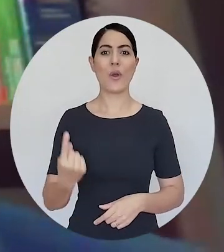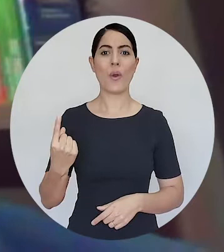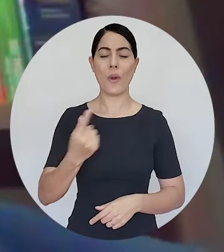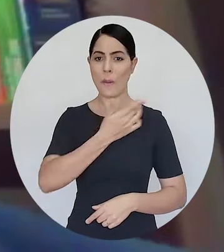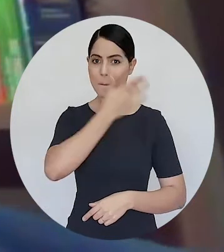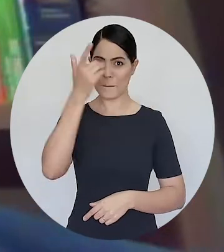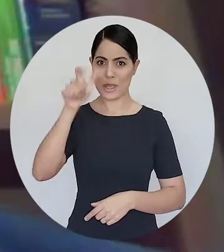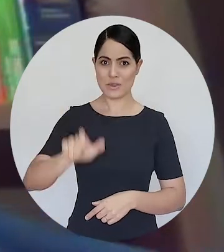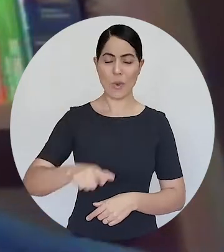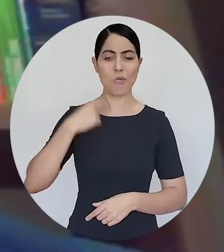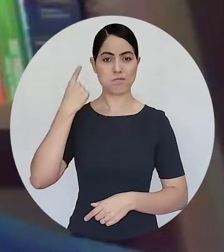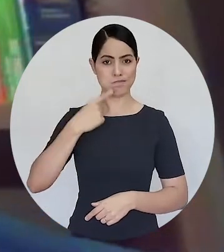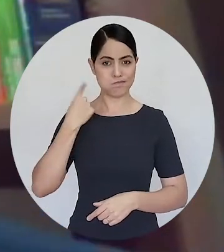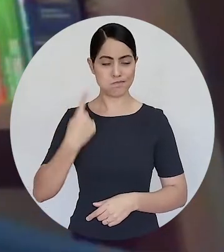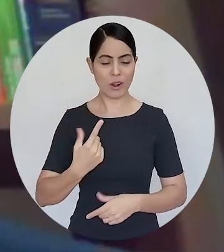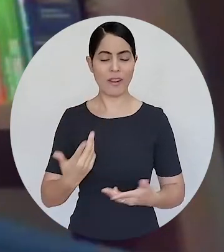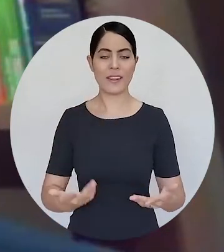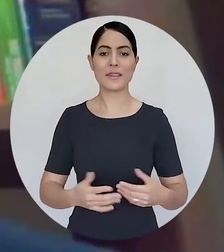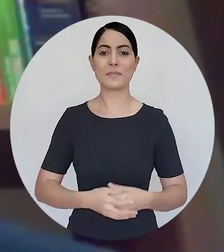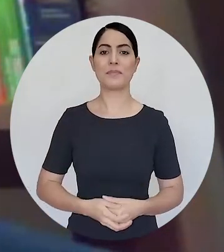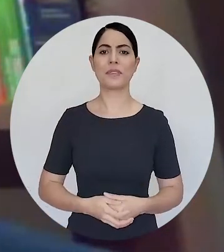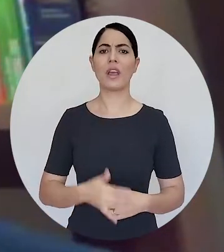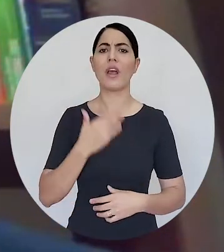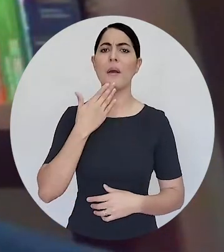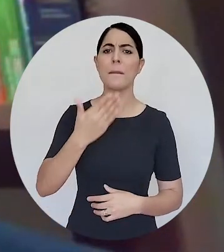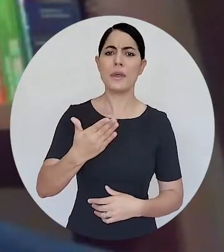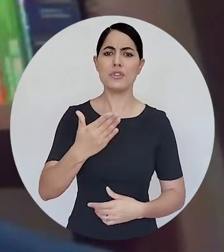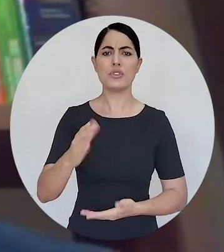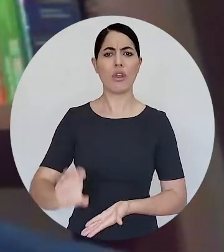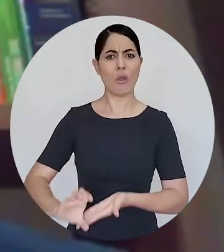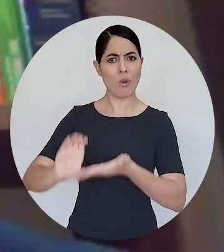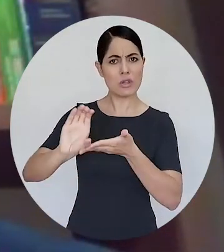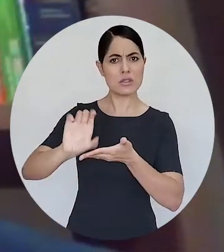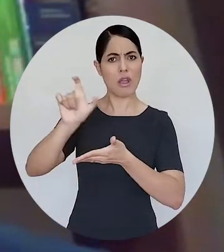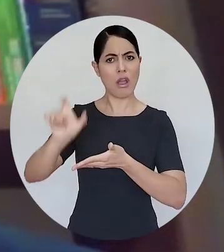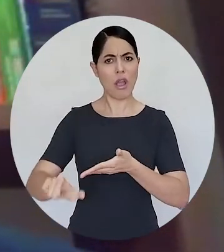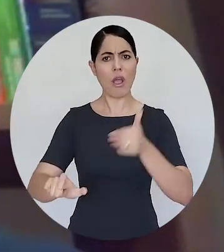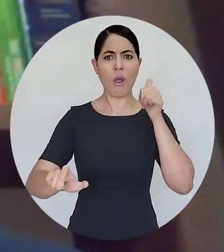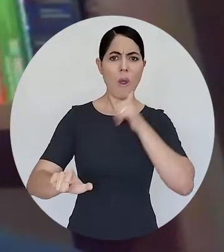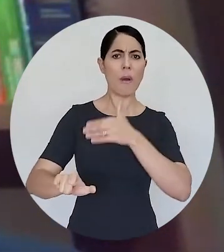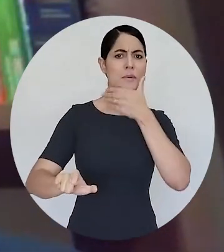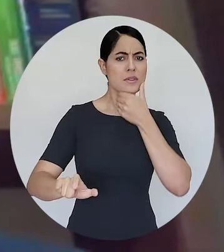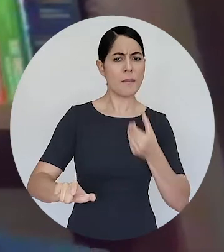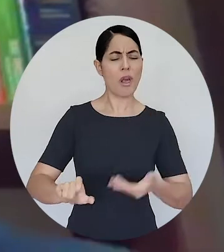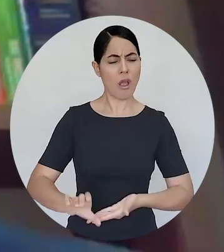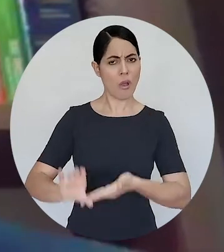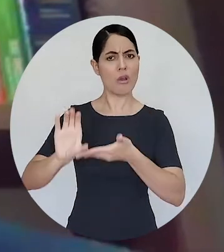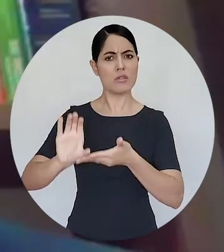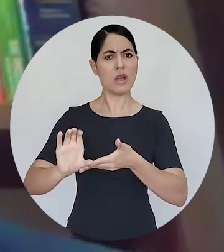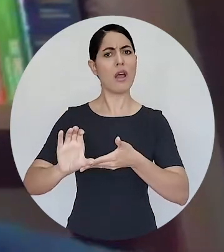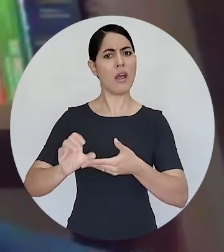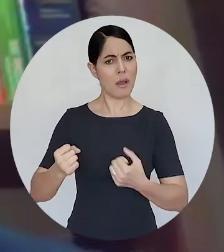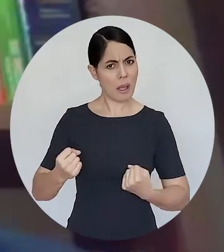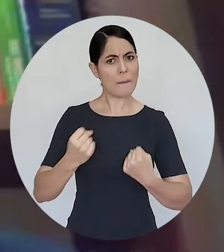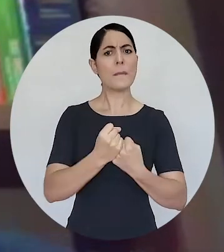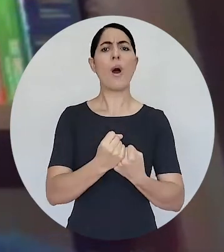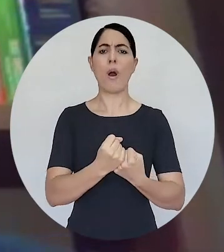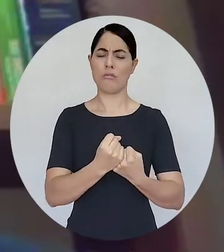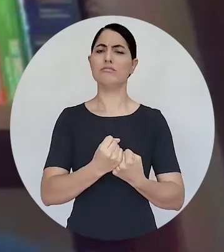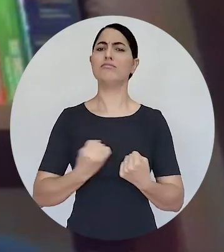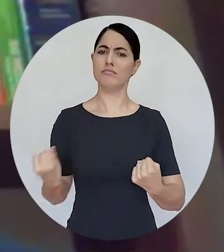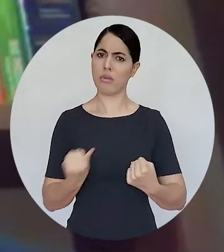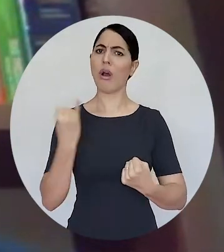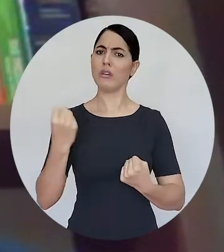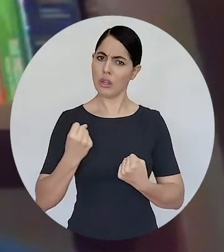da advogada, o dia da advocacia, e quero pedir aos eminentes conselheiros e conselheiras que apoiem essa proposta. Me parece que